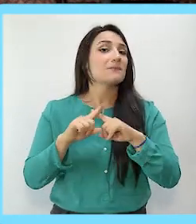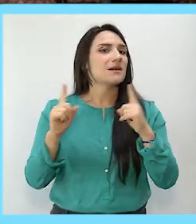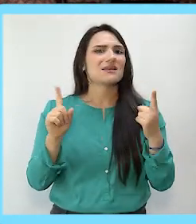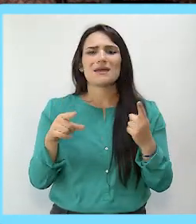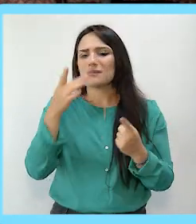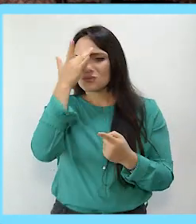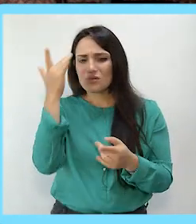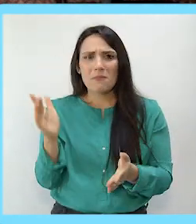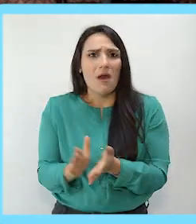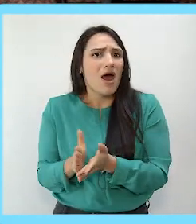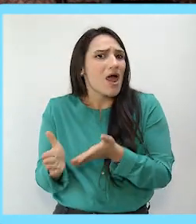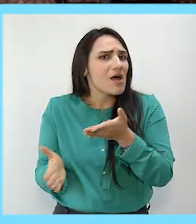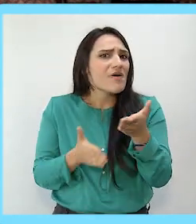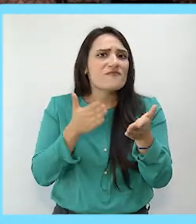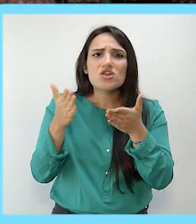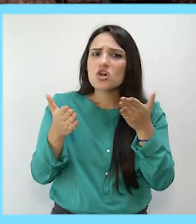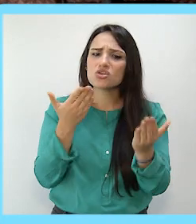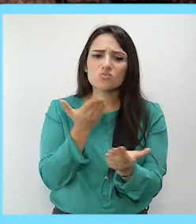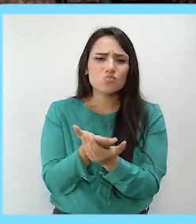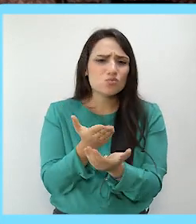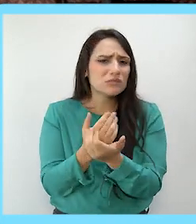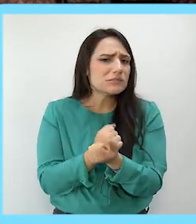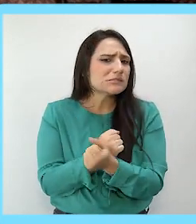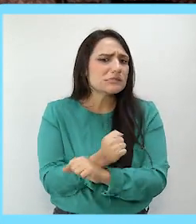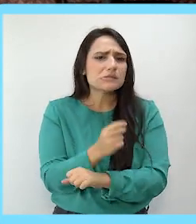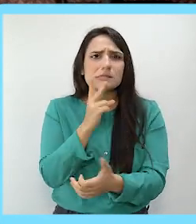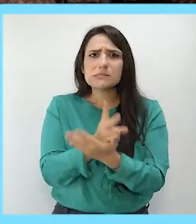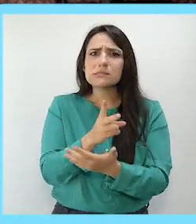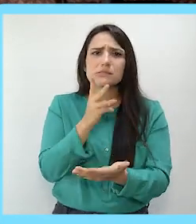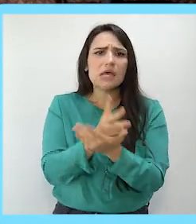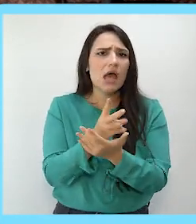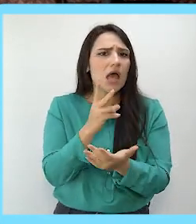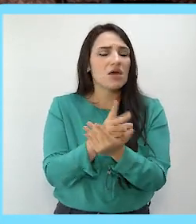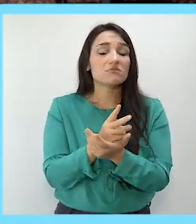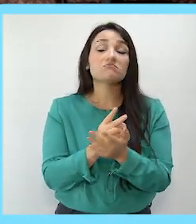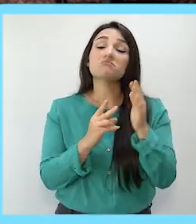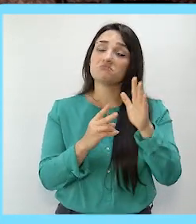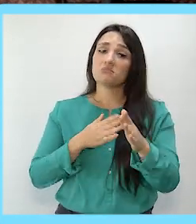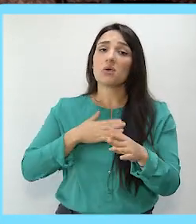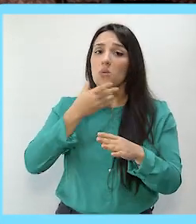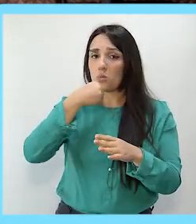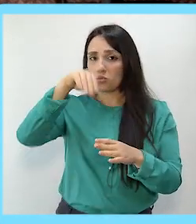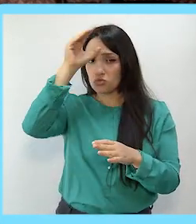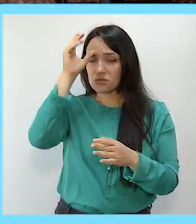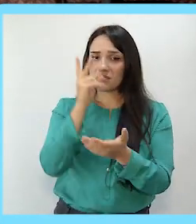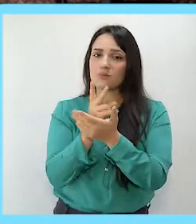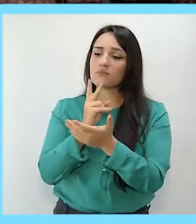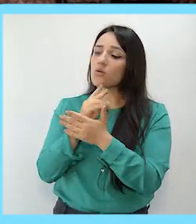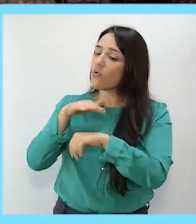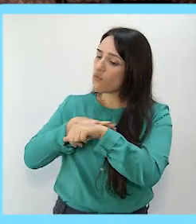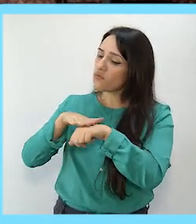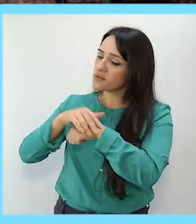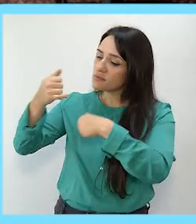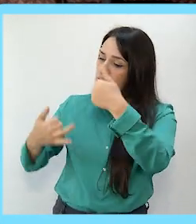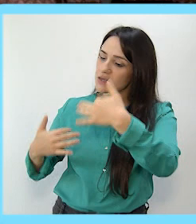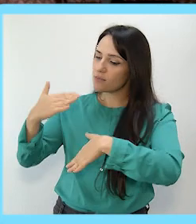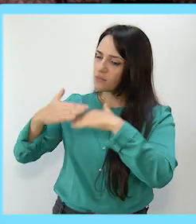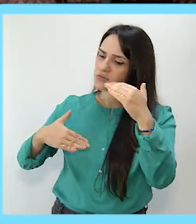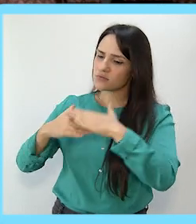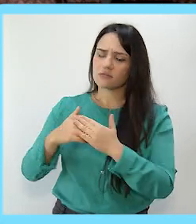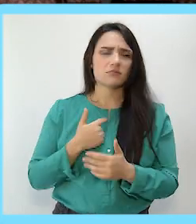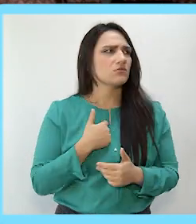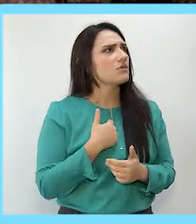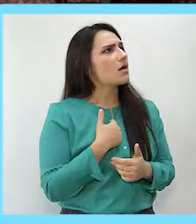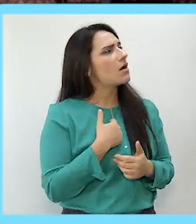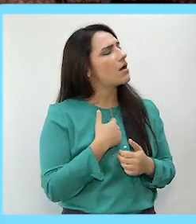Mas era uma pessoa incrível, assim, muito estudioso, muito dedicado. Então ele conversava muito comigo sobre a profissão e